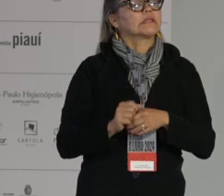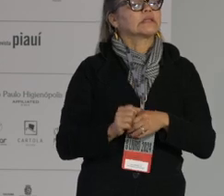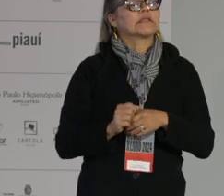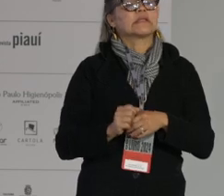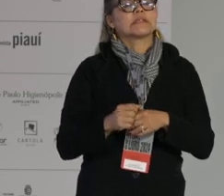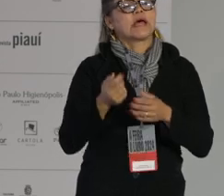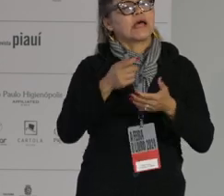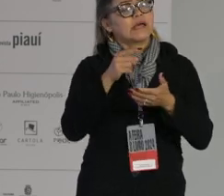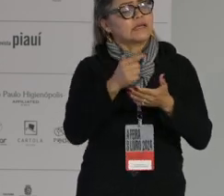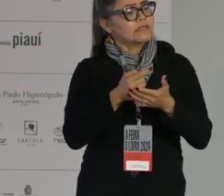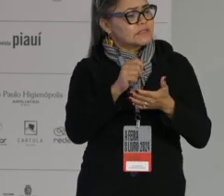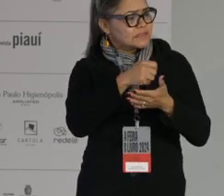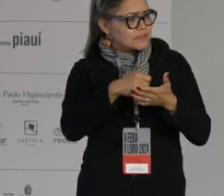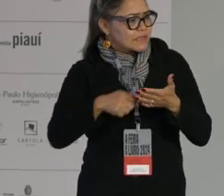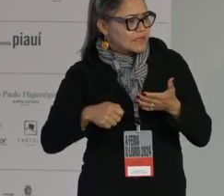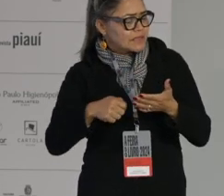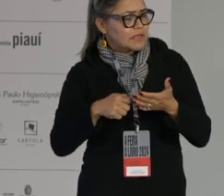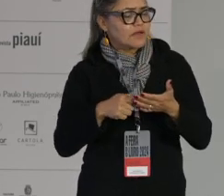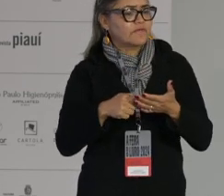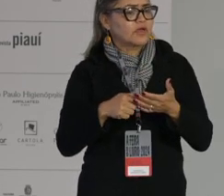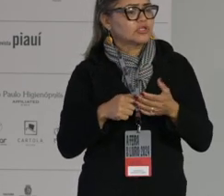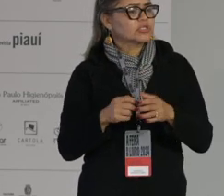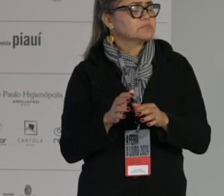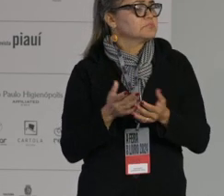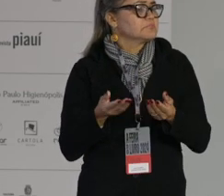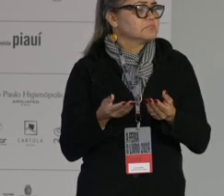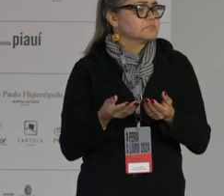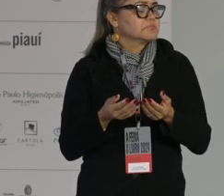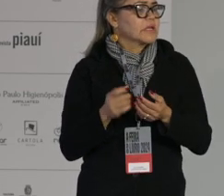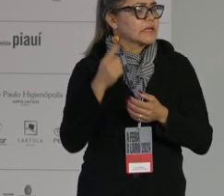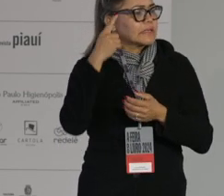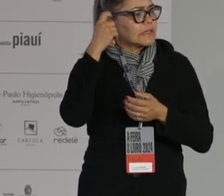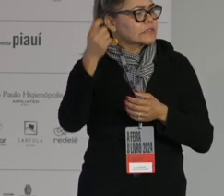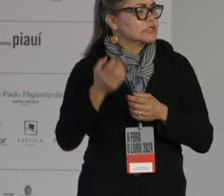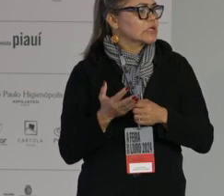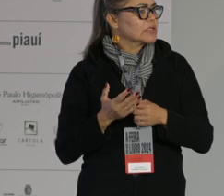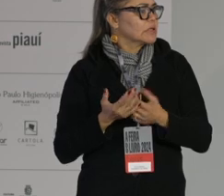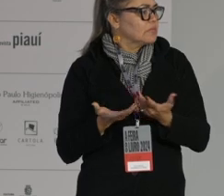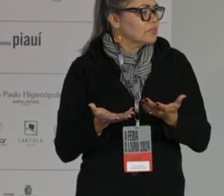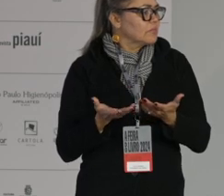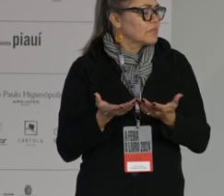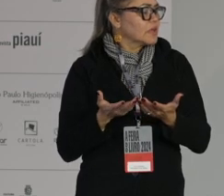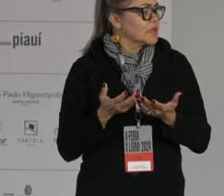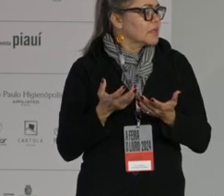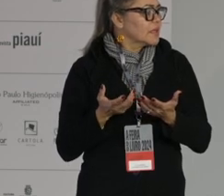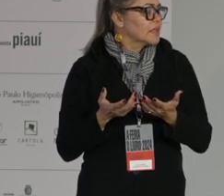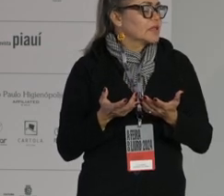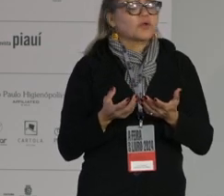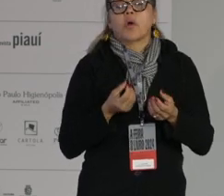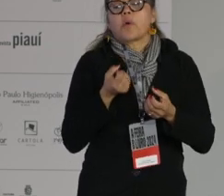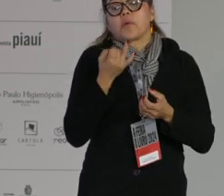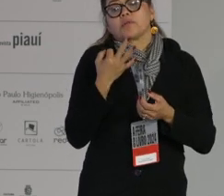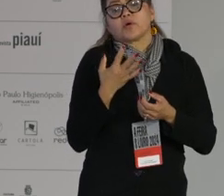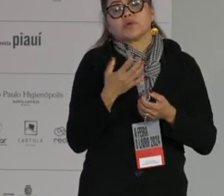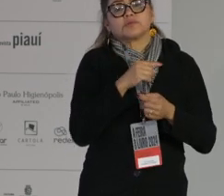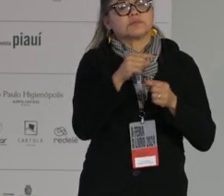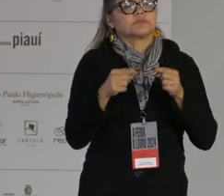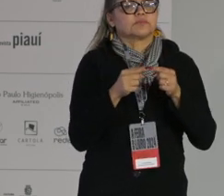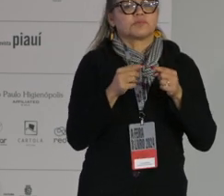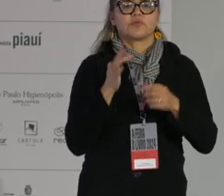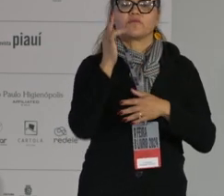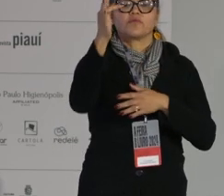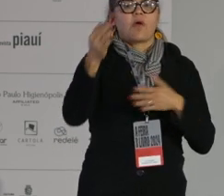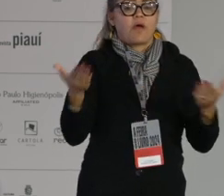frente à inteligência artificial? Eu acho que, assim, não, a pergunta é de $1 milhão, né, de dólares. Qual é a nossa perspectiva de